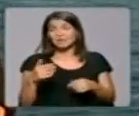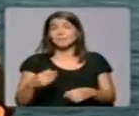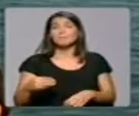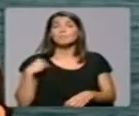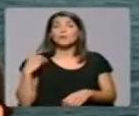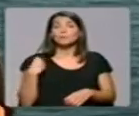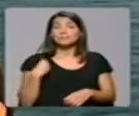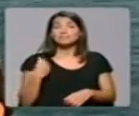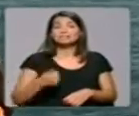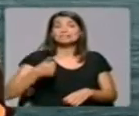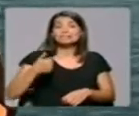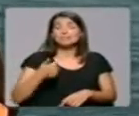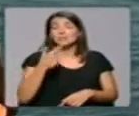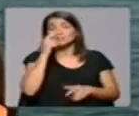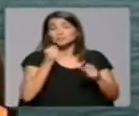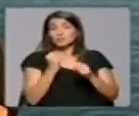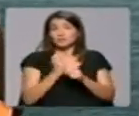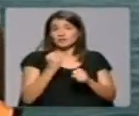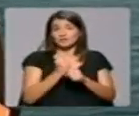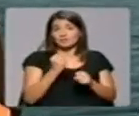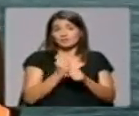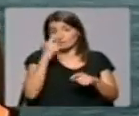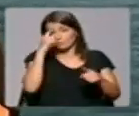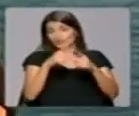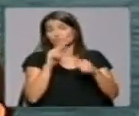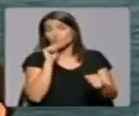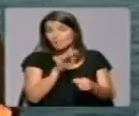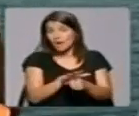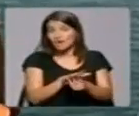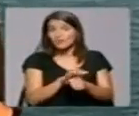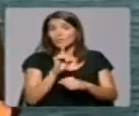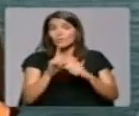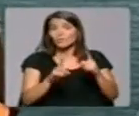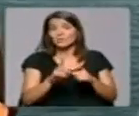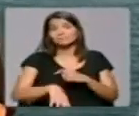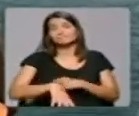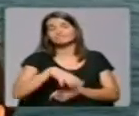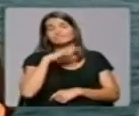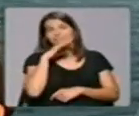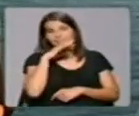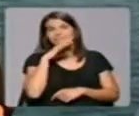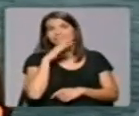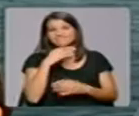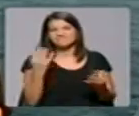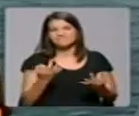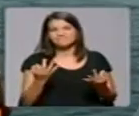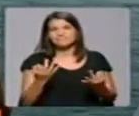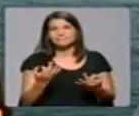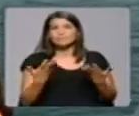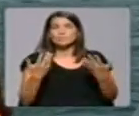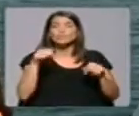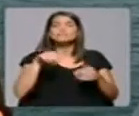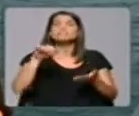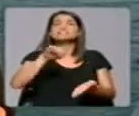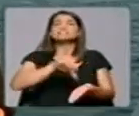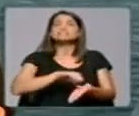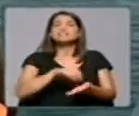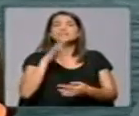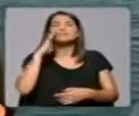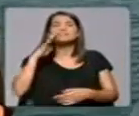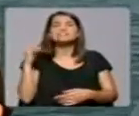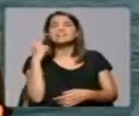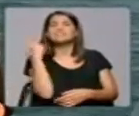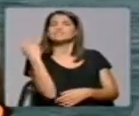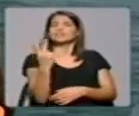preocupação de quem trabalha especificamente para o mar é algo chamado poluição. Nós estivemos hoje no Centro Ciência Vida em